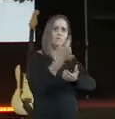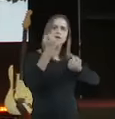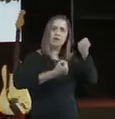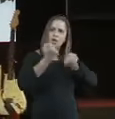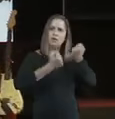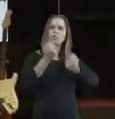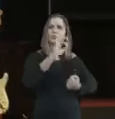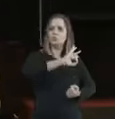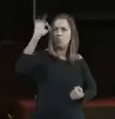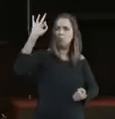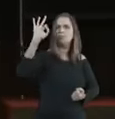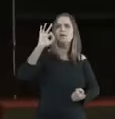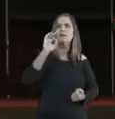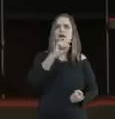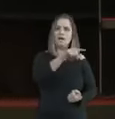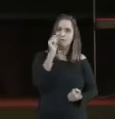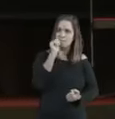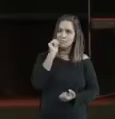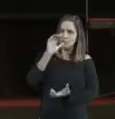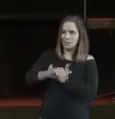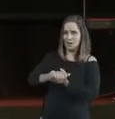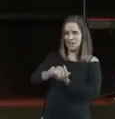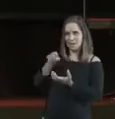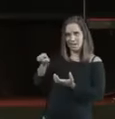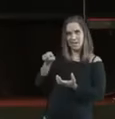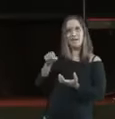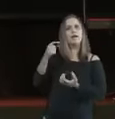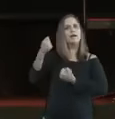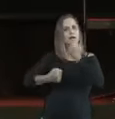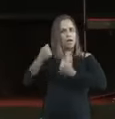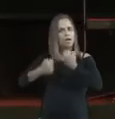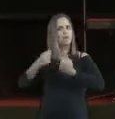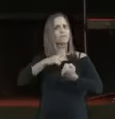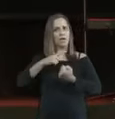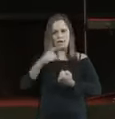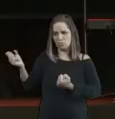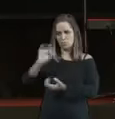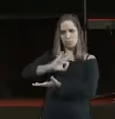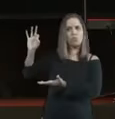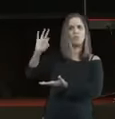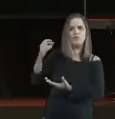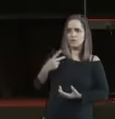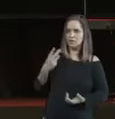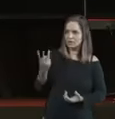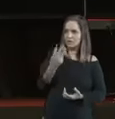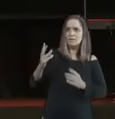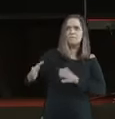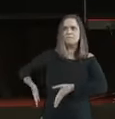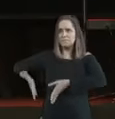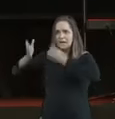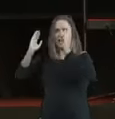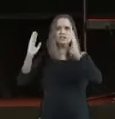Ó, pensa na vida, isso com 25 anos, apartamento quitado, carro zero, Bianca carro zero, e eu, você sabe